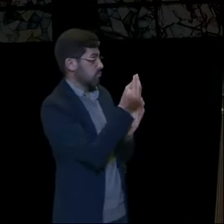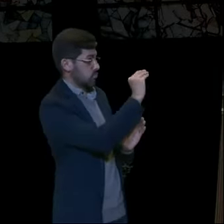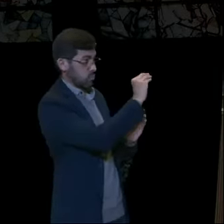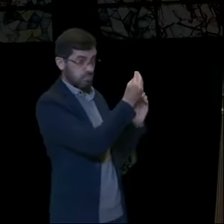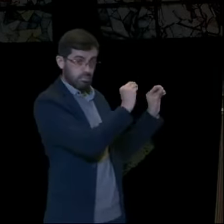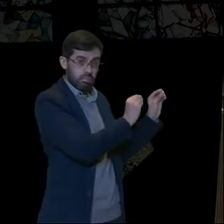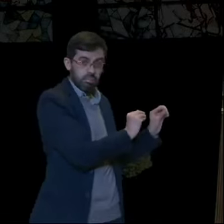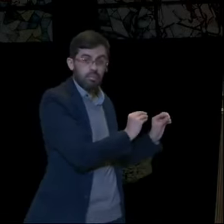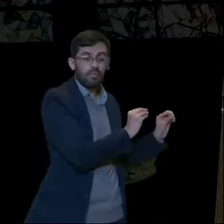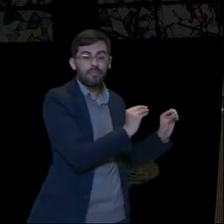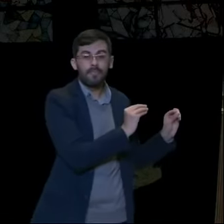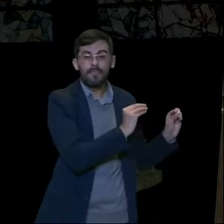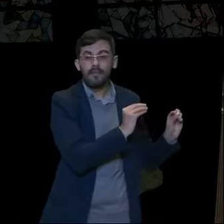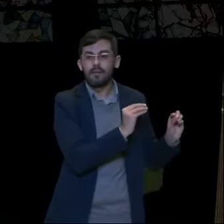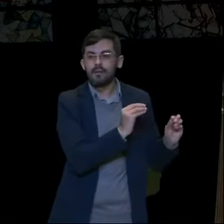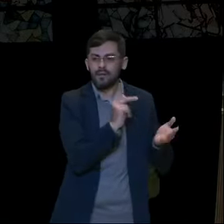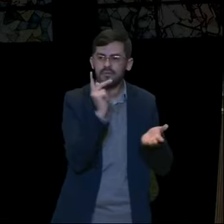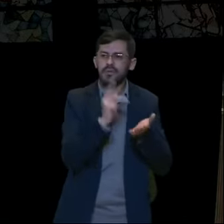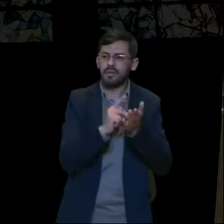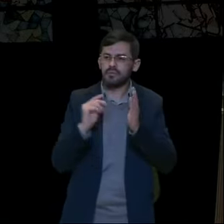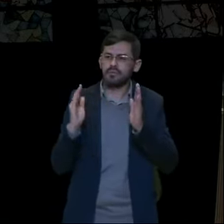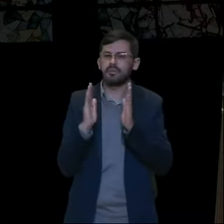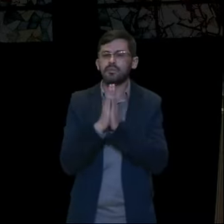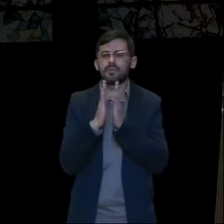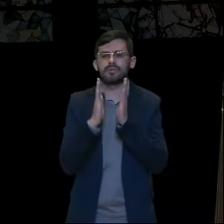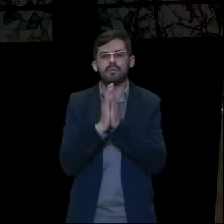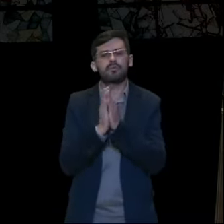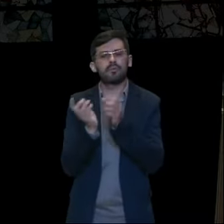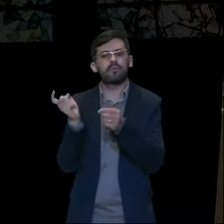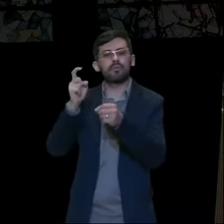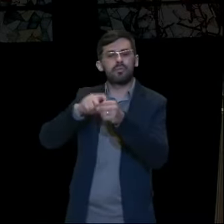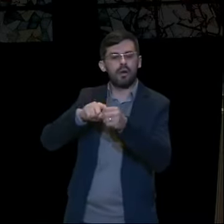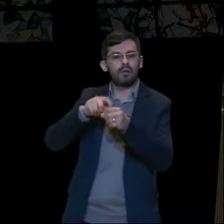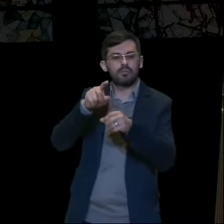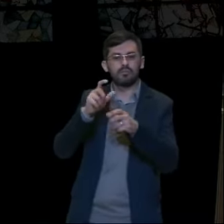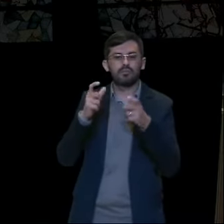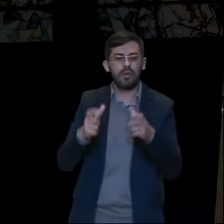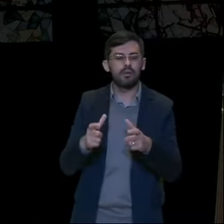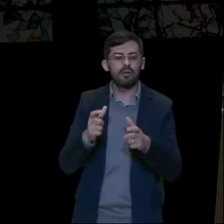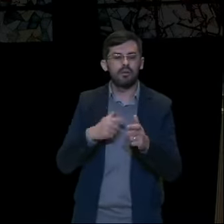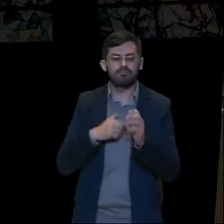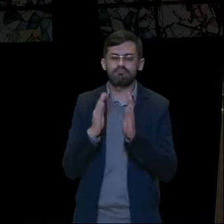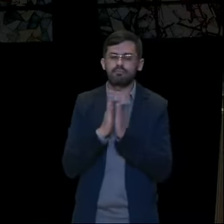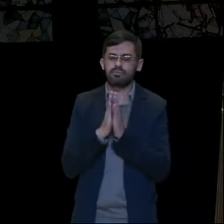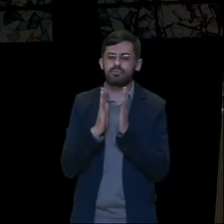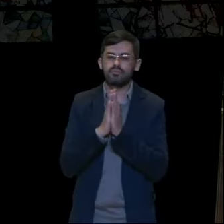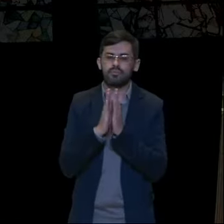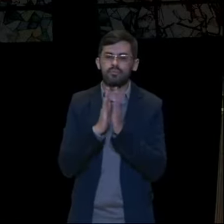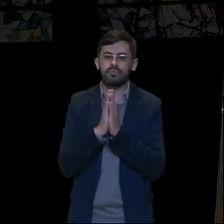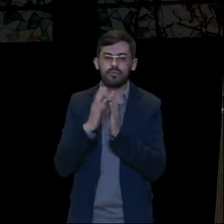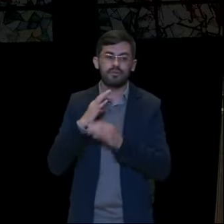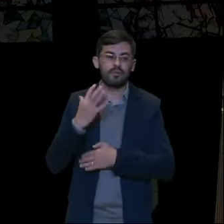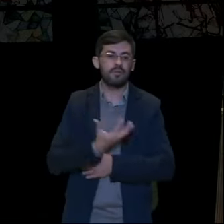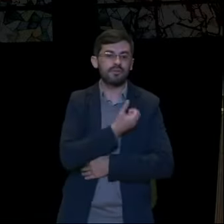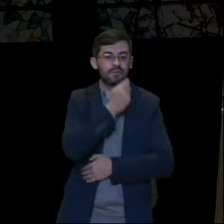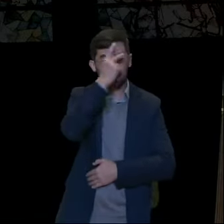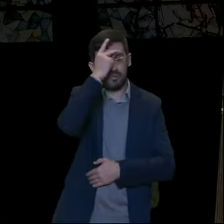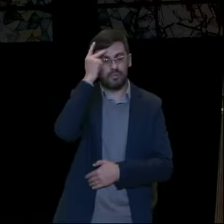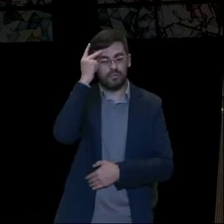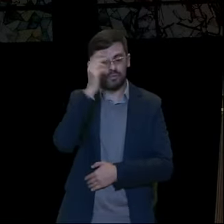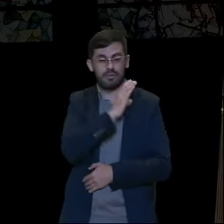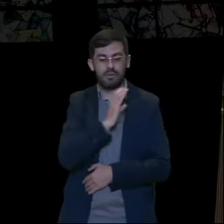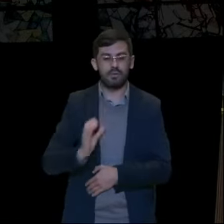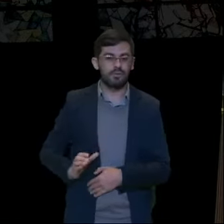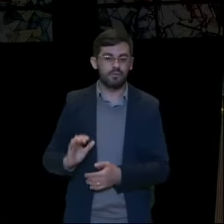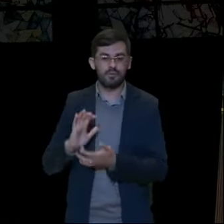desses biombos. E que em espírito de oração você possa voltar ao seu lugar e orar pela salvação dessas pessoas em Cristo Jesus. Se